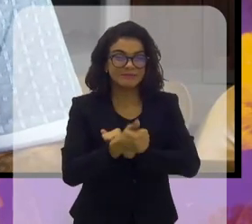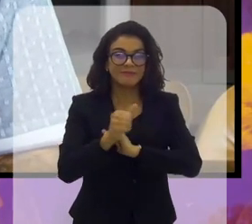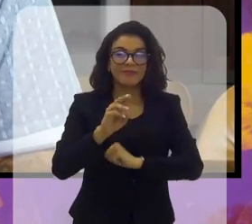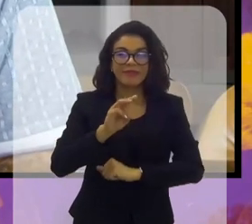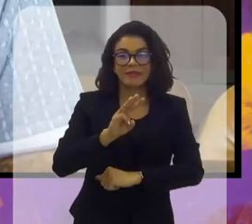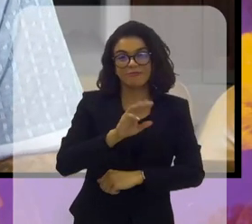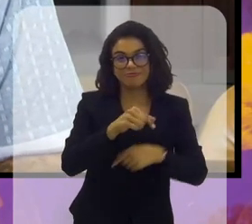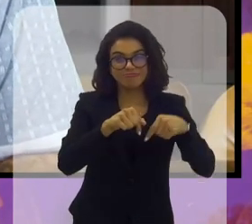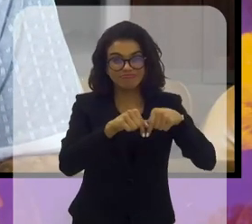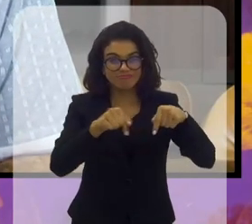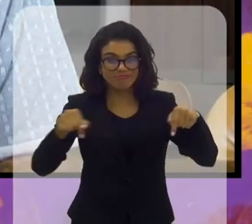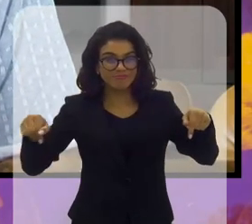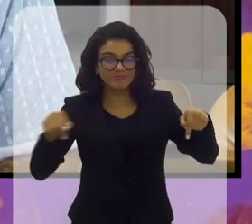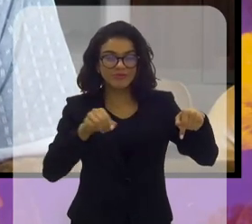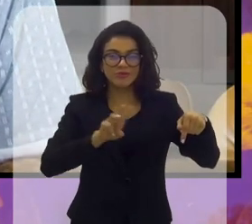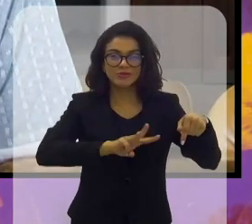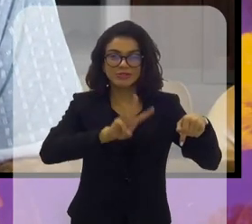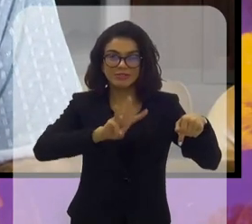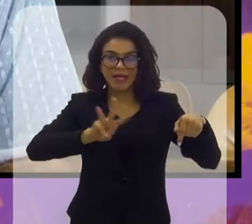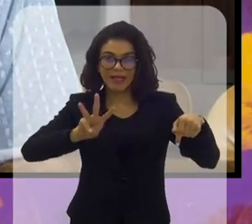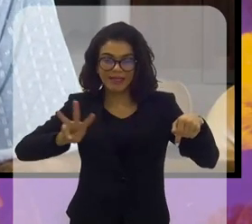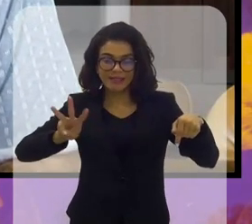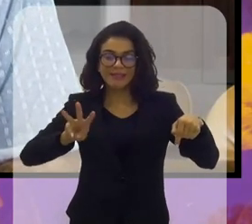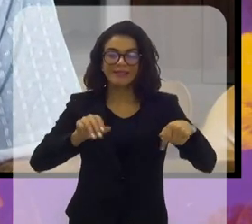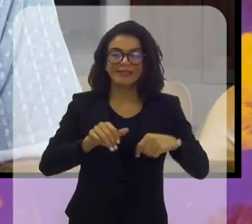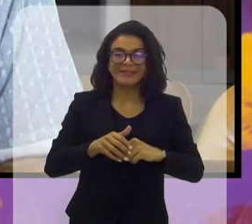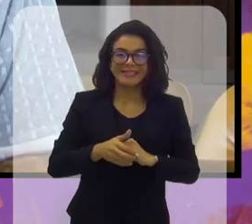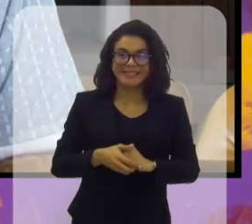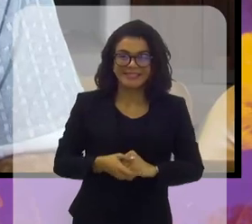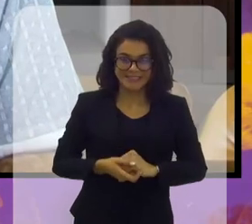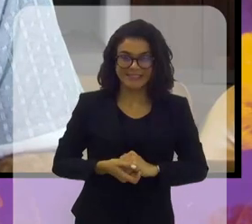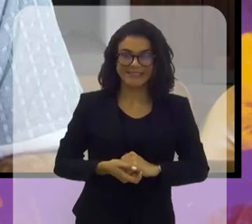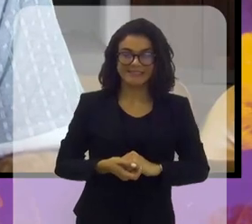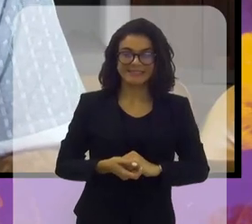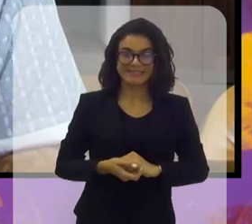Arena Esportiva através do